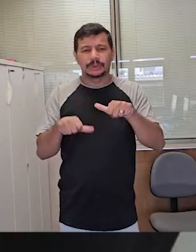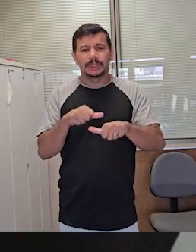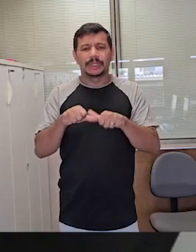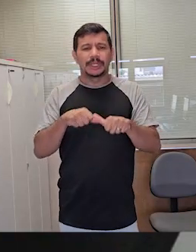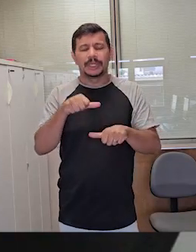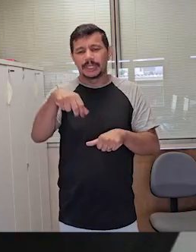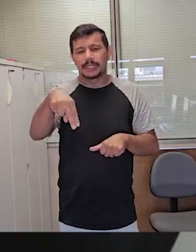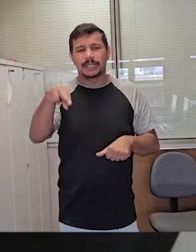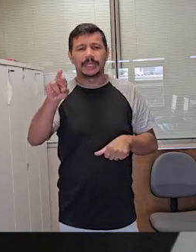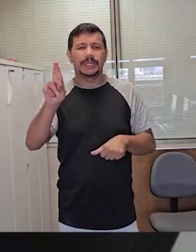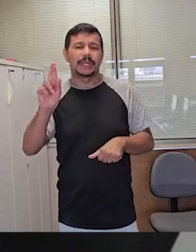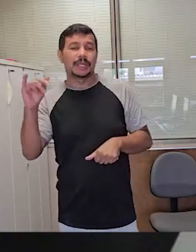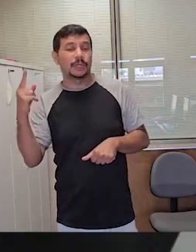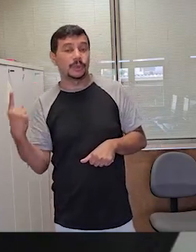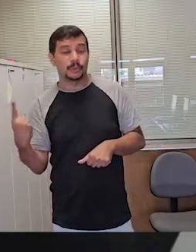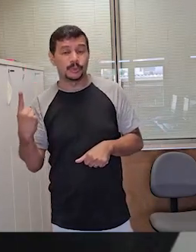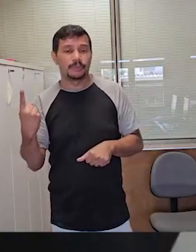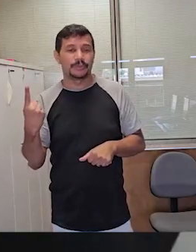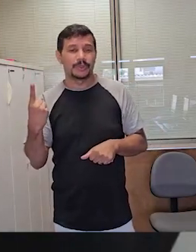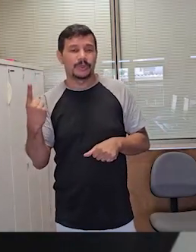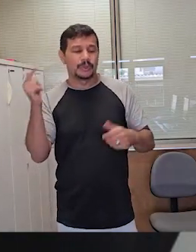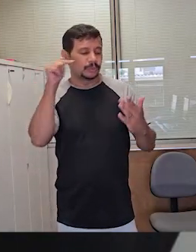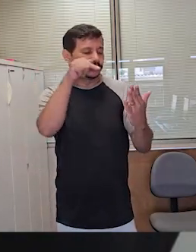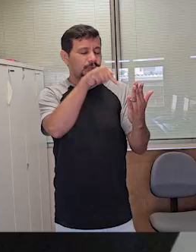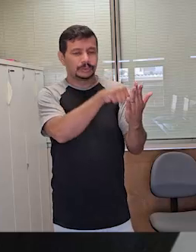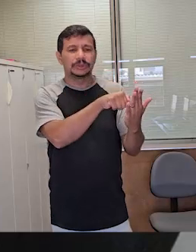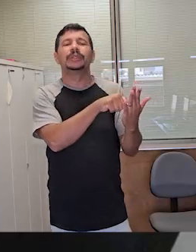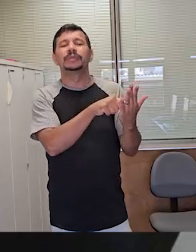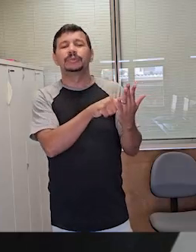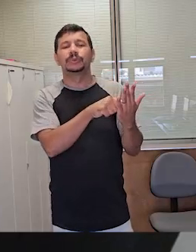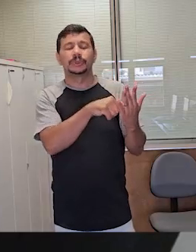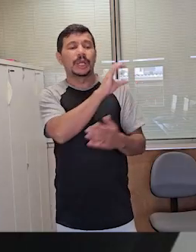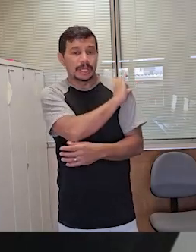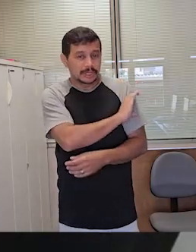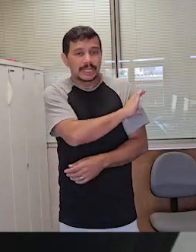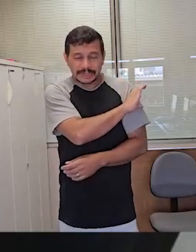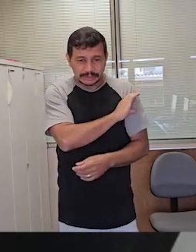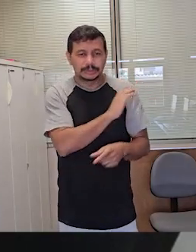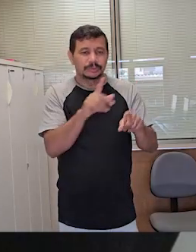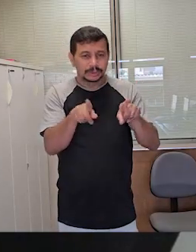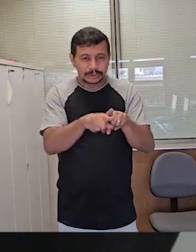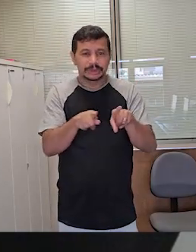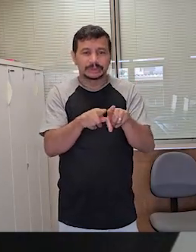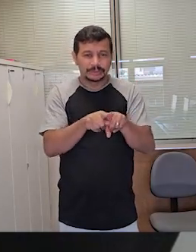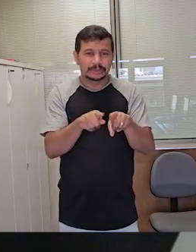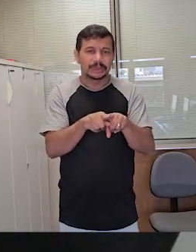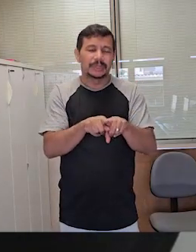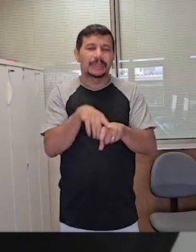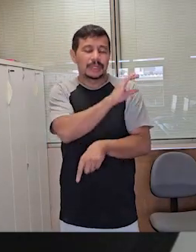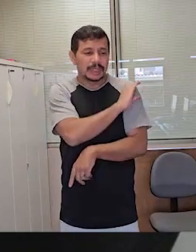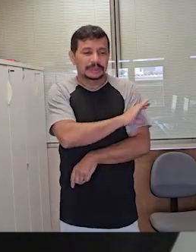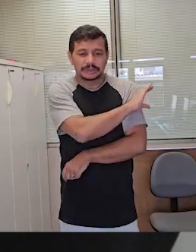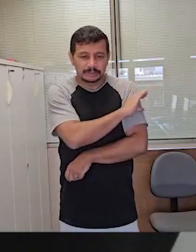NR1, certo? E trazer para a norma regulamentadora. E aí vem a CIPAS, que vai fazer efetivamente esse papel, porque na